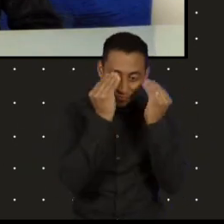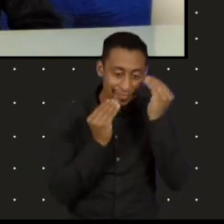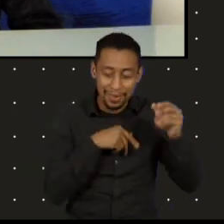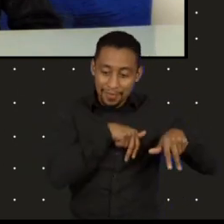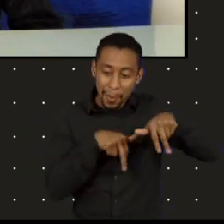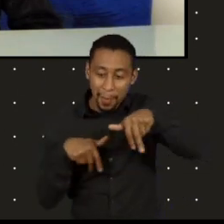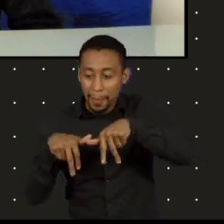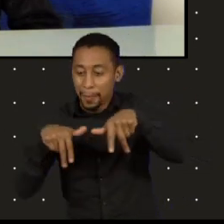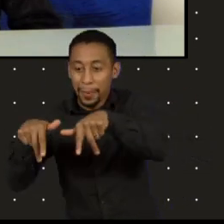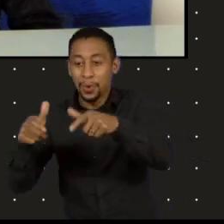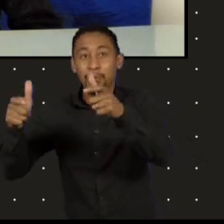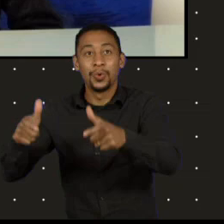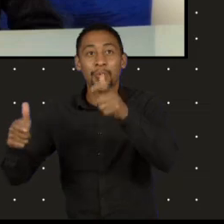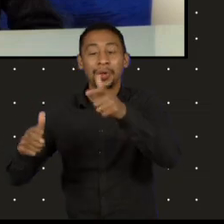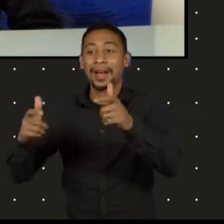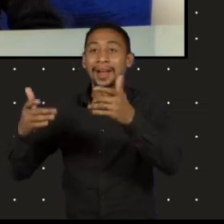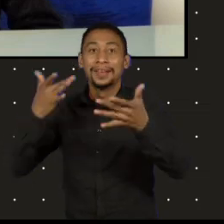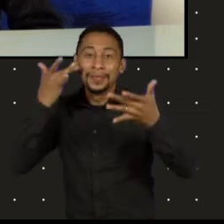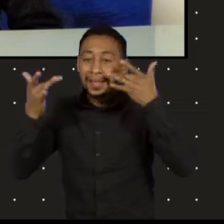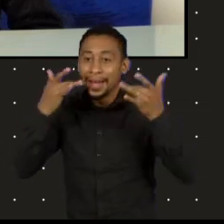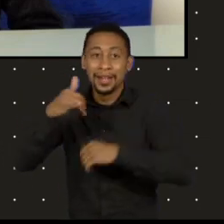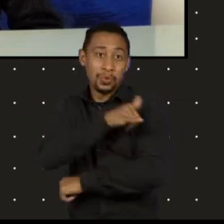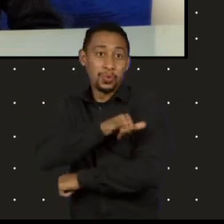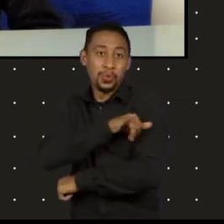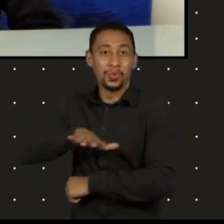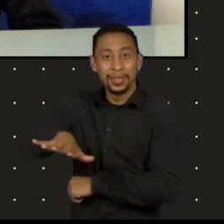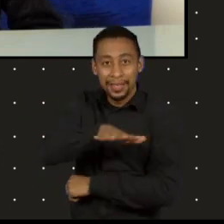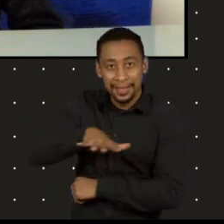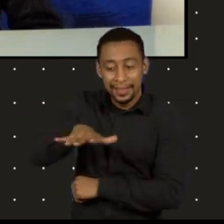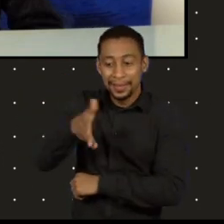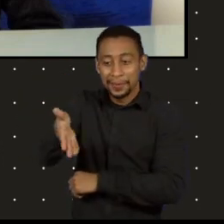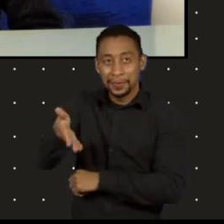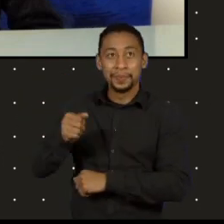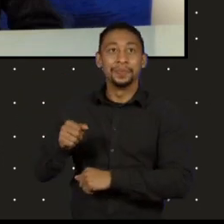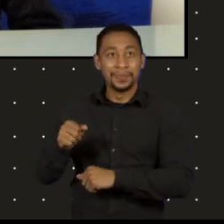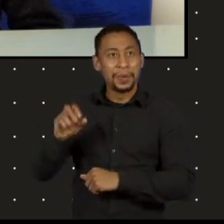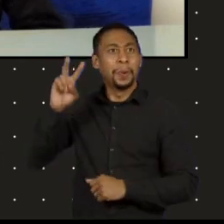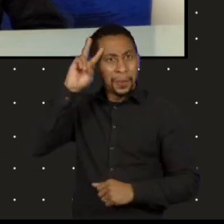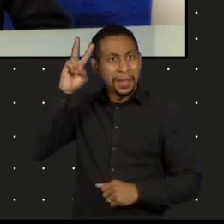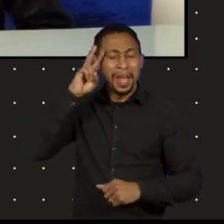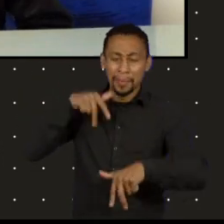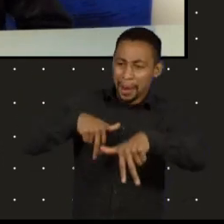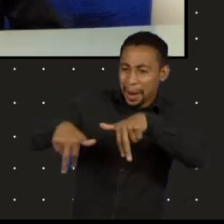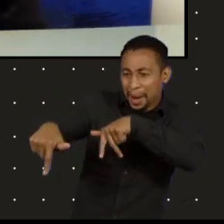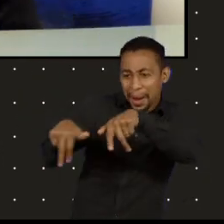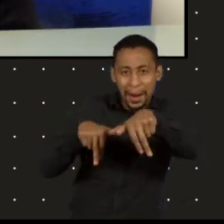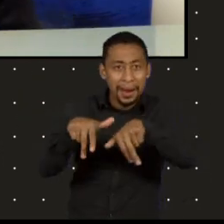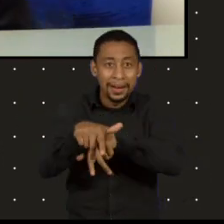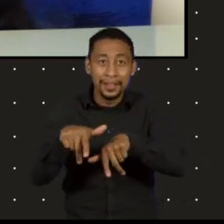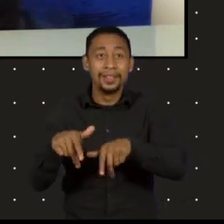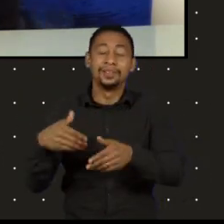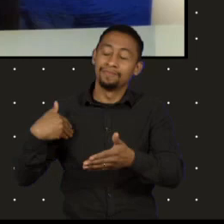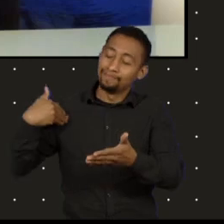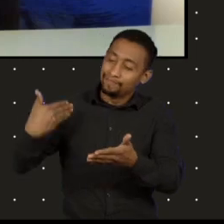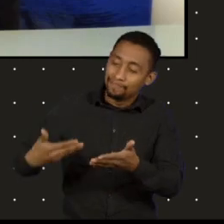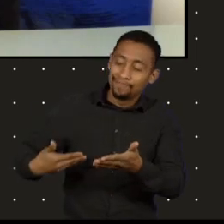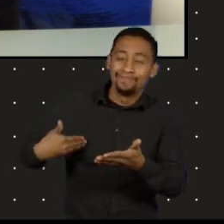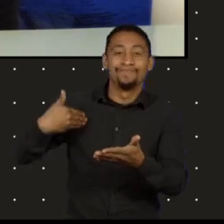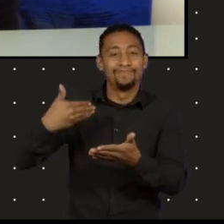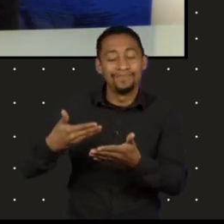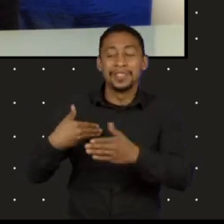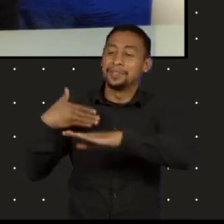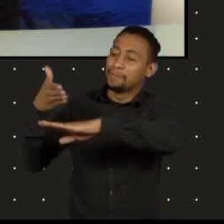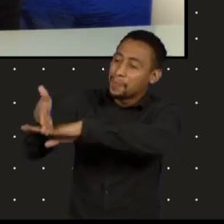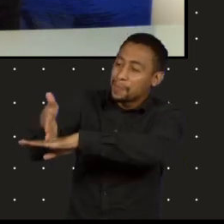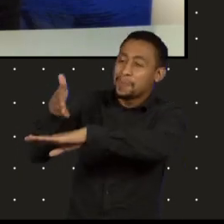Arte Moderna do Rio, que tinha morcegos na época de Violeta Concreta, e toda a estada, em todos os